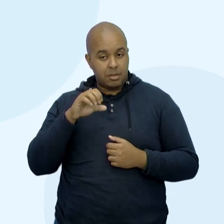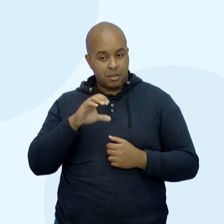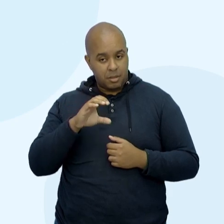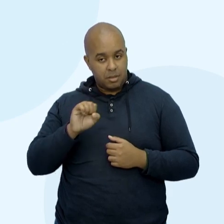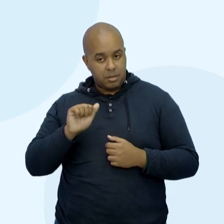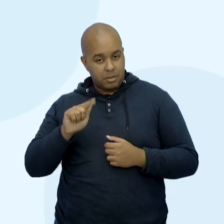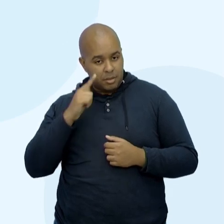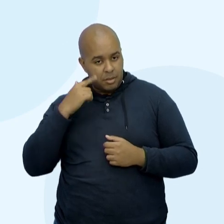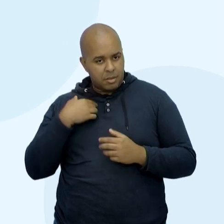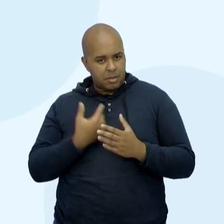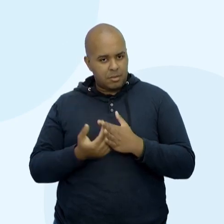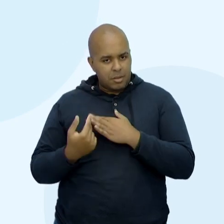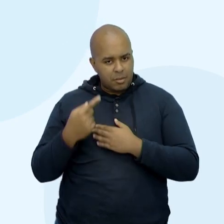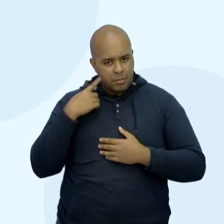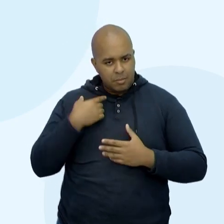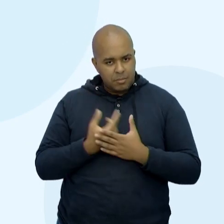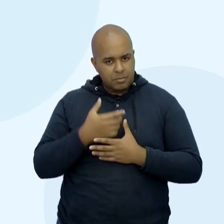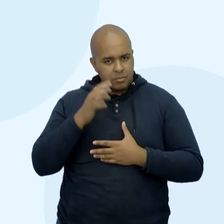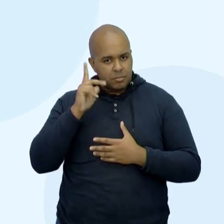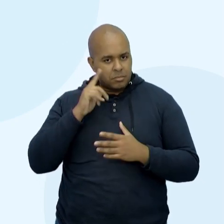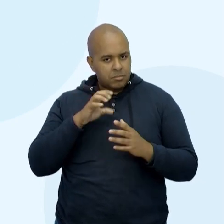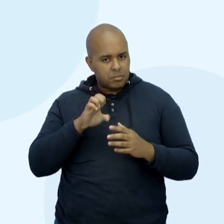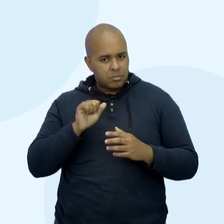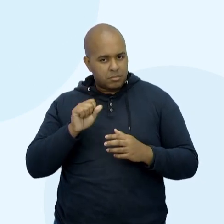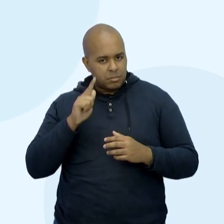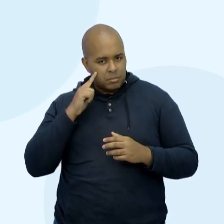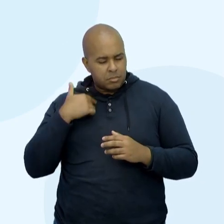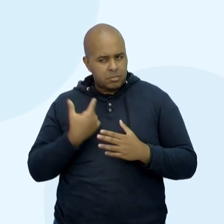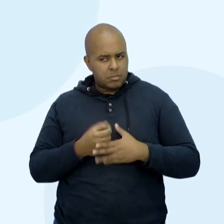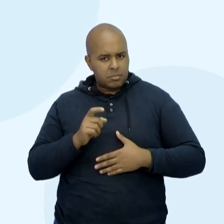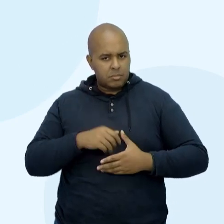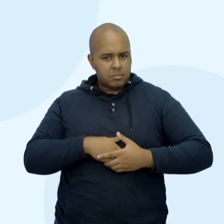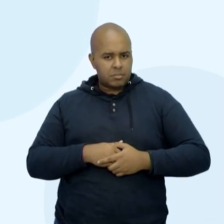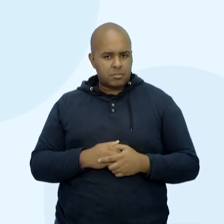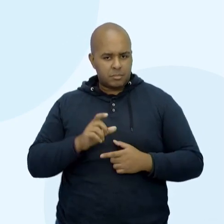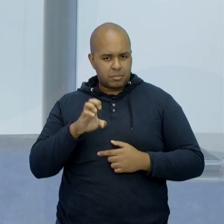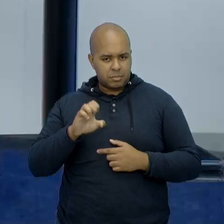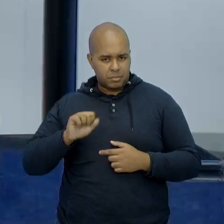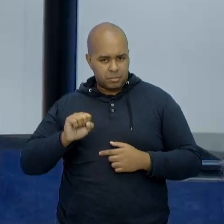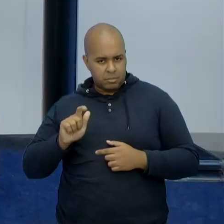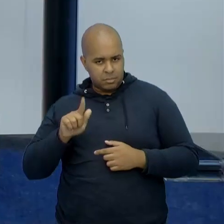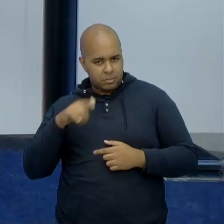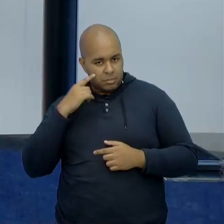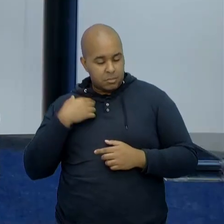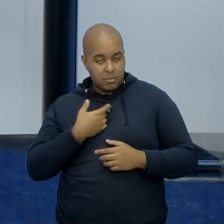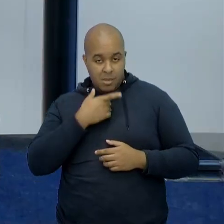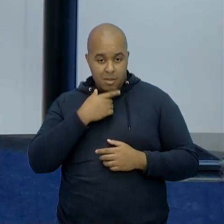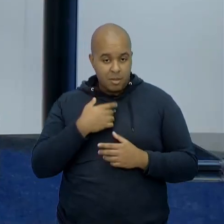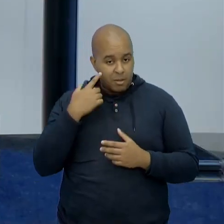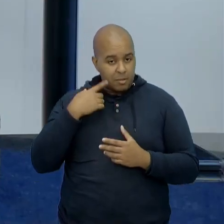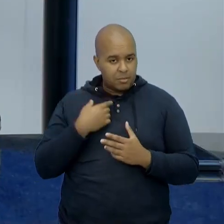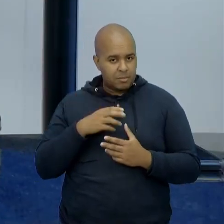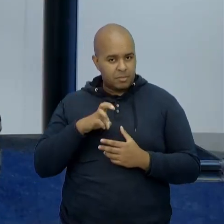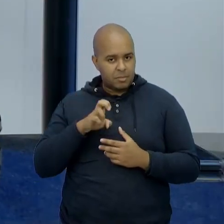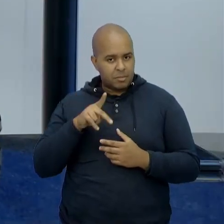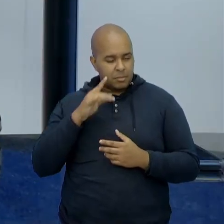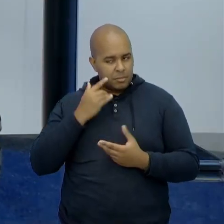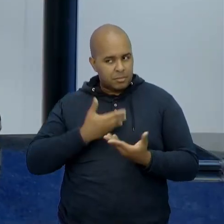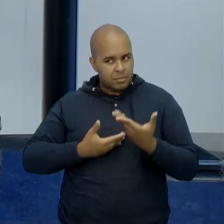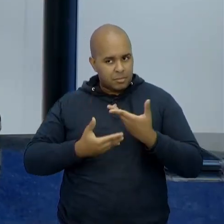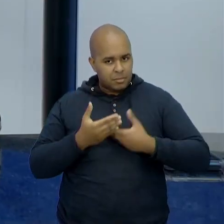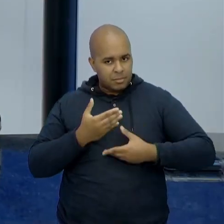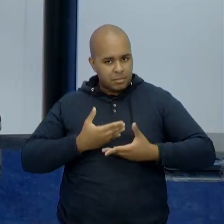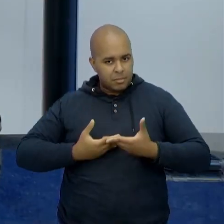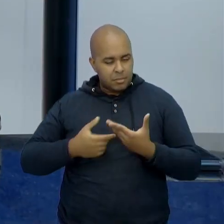Né? Então, é responsável pelas soluções de ESG. Primeiro, o que é ESG? ESG é do inglês, Environmental Social